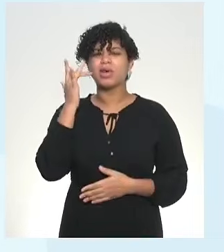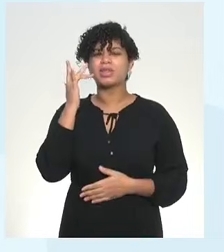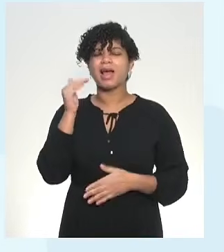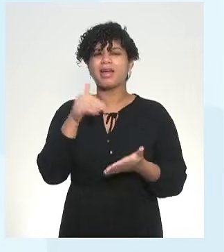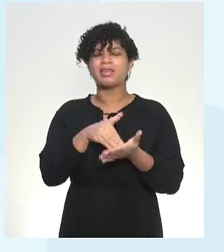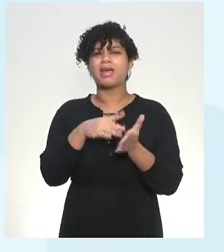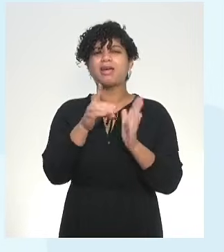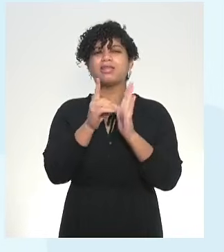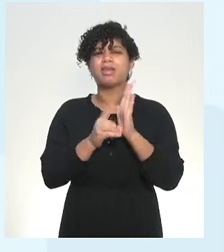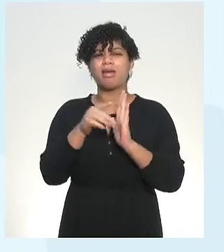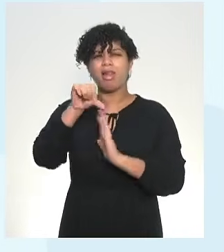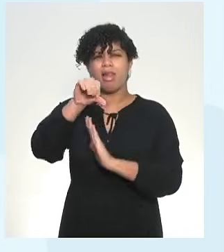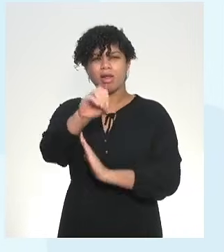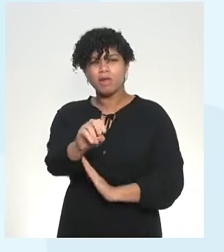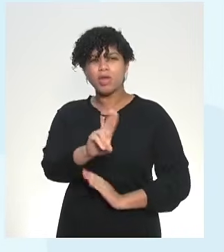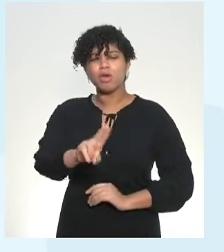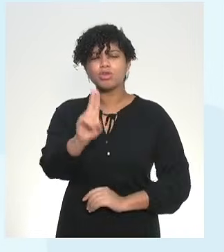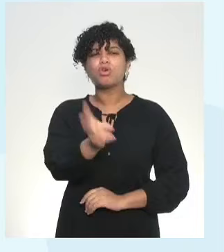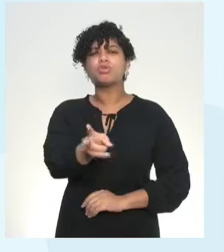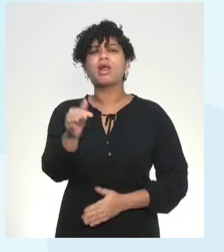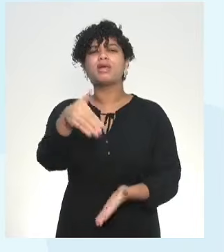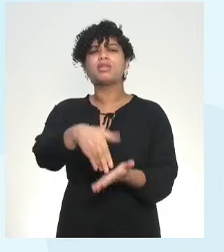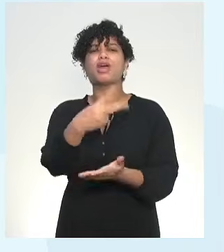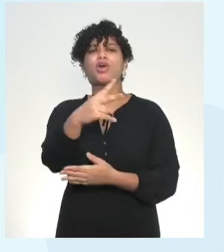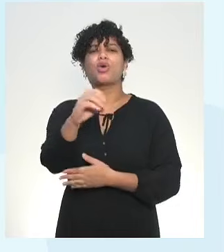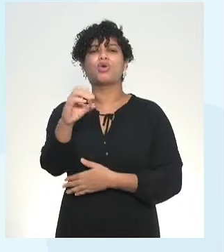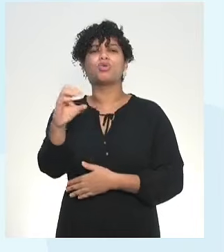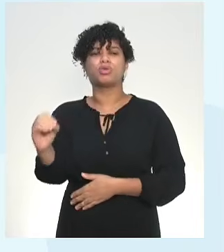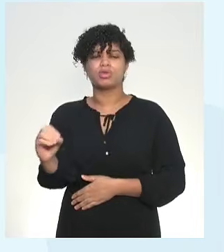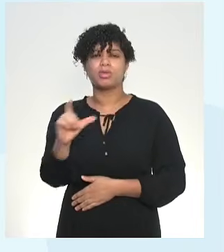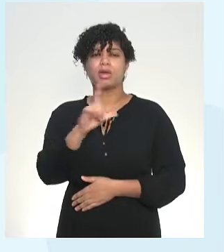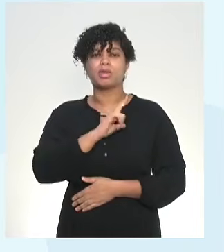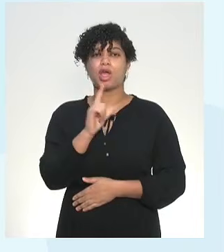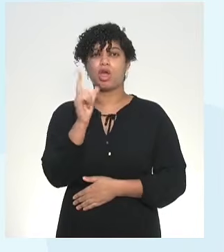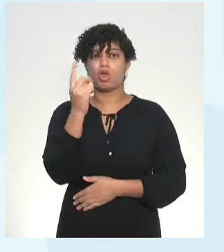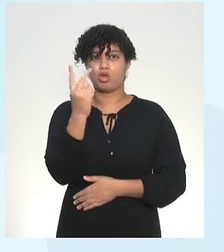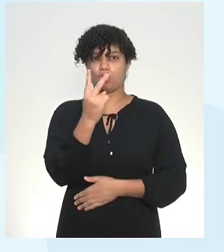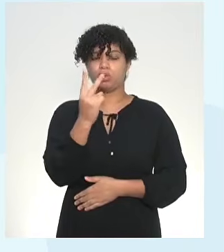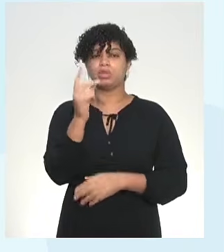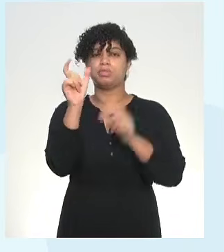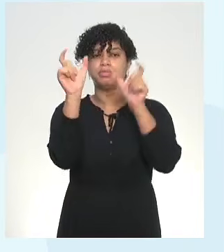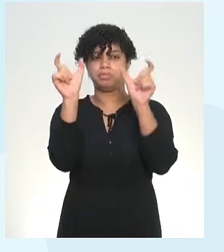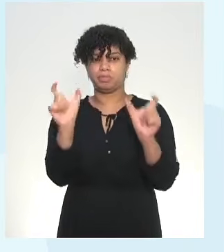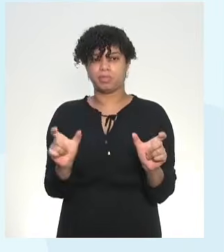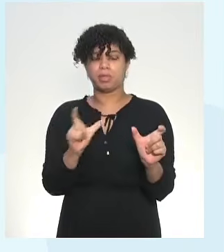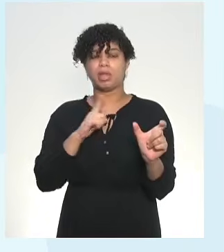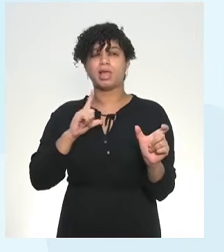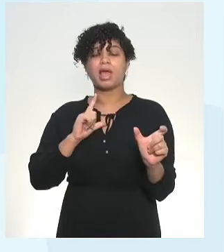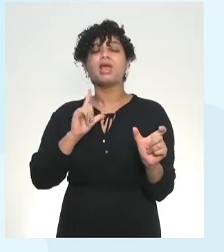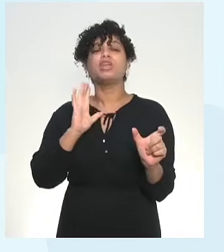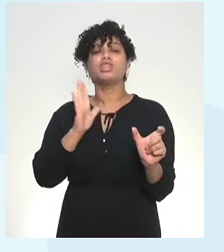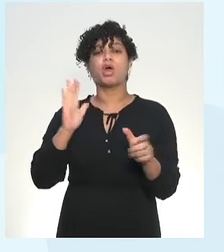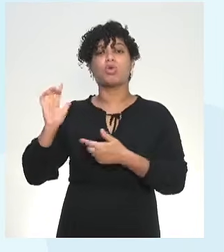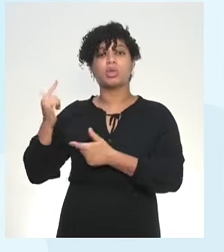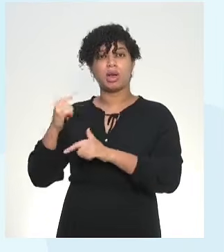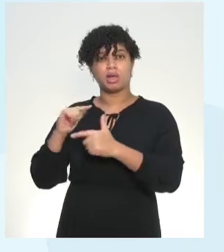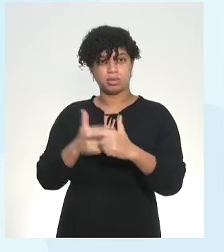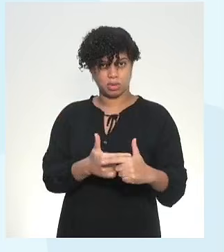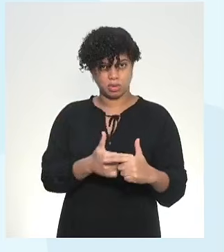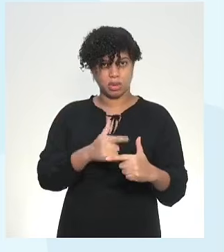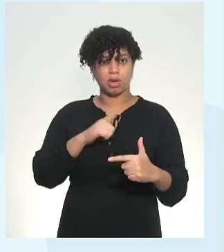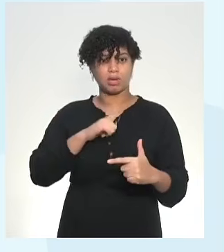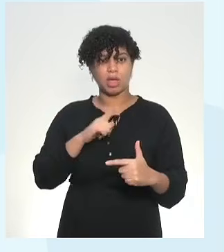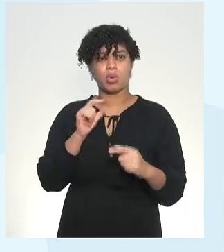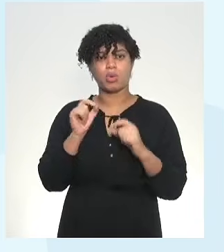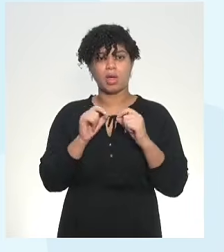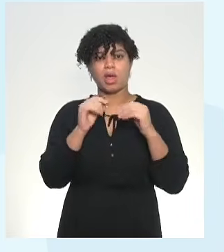década de 90, né, para 2000. Então, nós temos aí 2 esquemas. O esquema clássico, que é um esquema bem